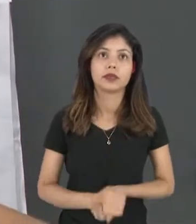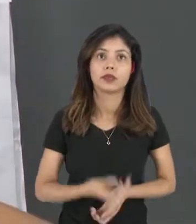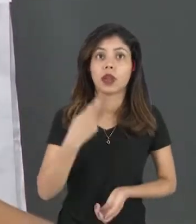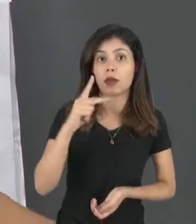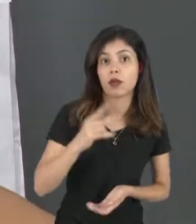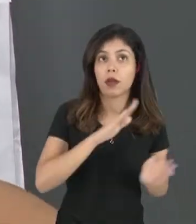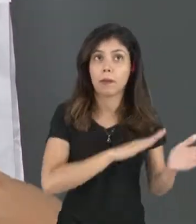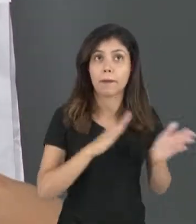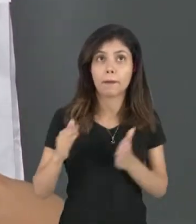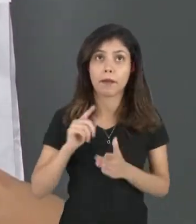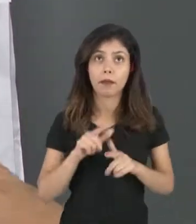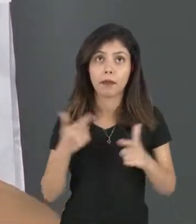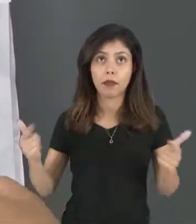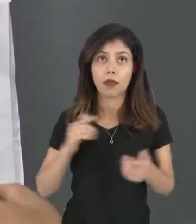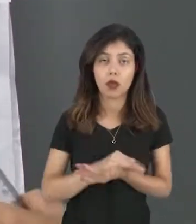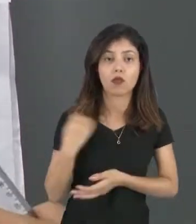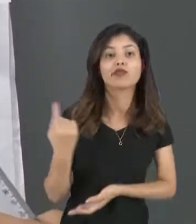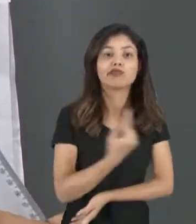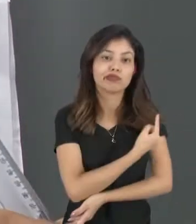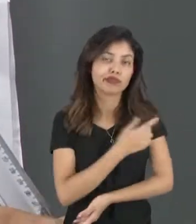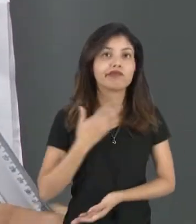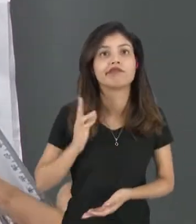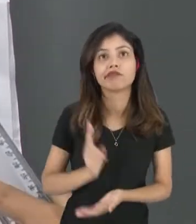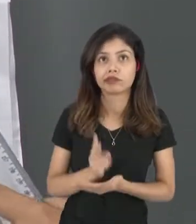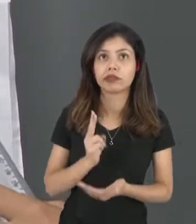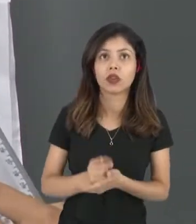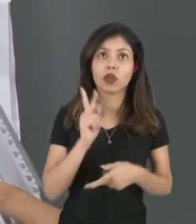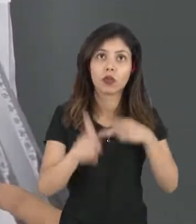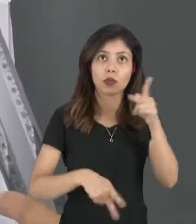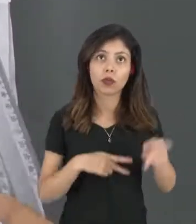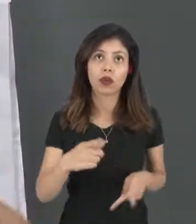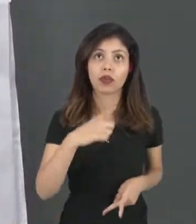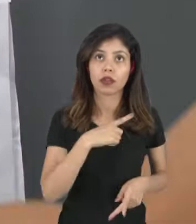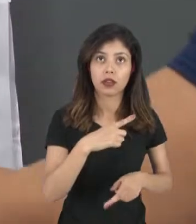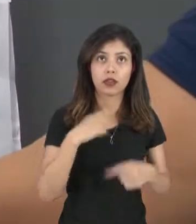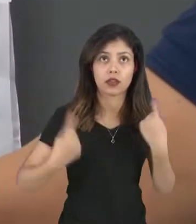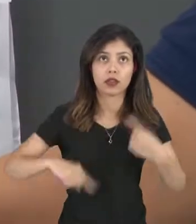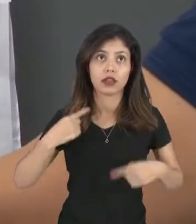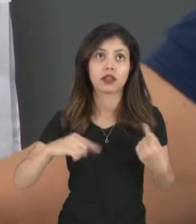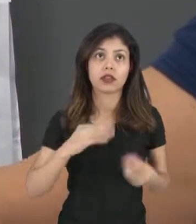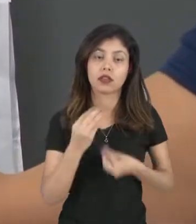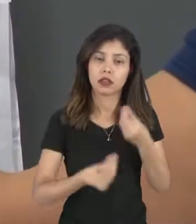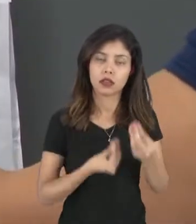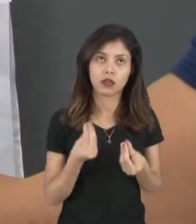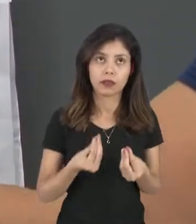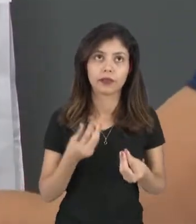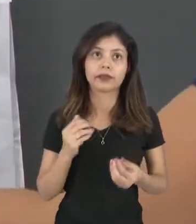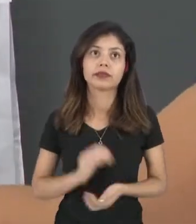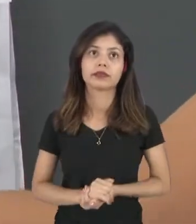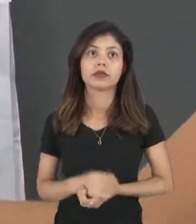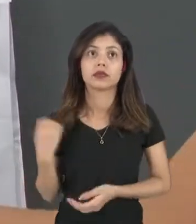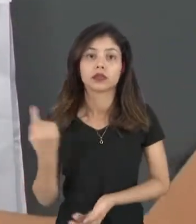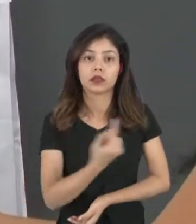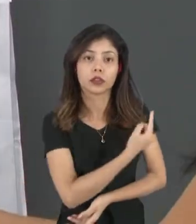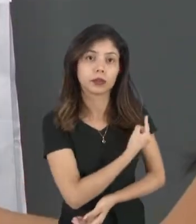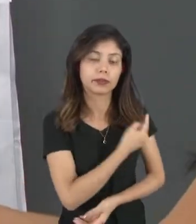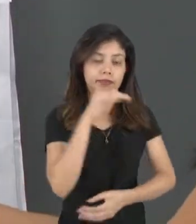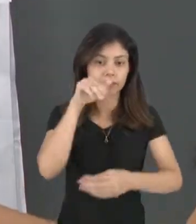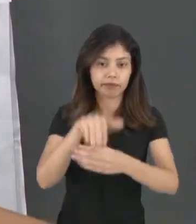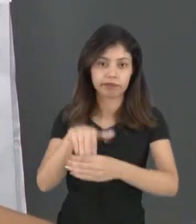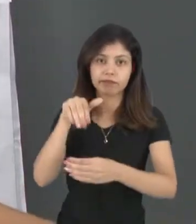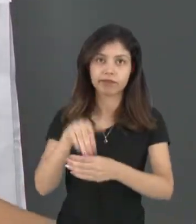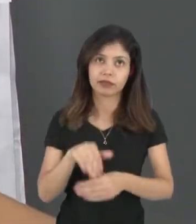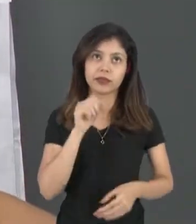parte, sabemos que é nossa mesmo. O povo deve ter o político como merece. Nós, eleitores, ainda